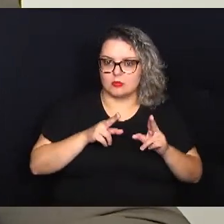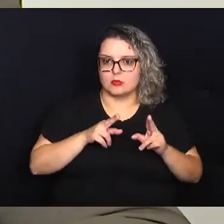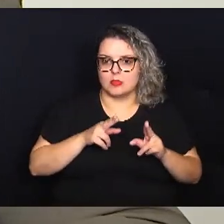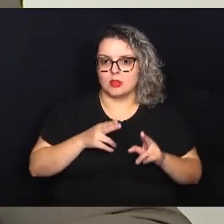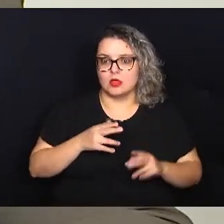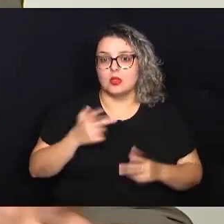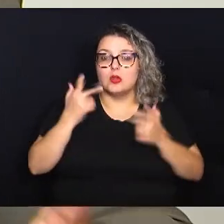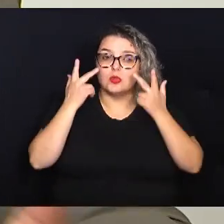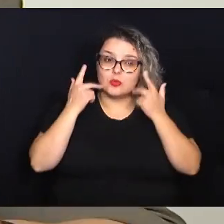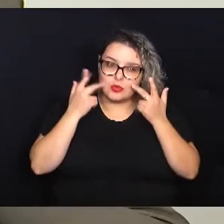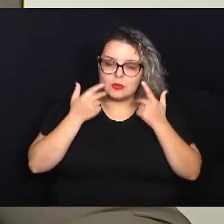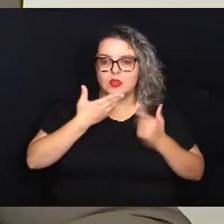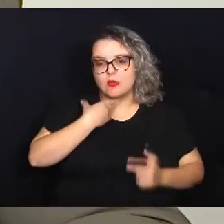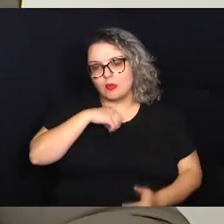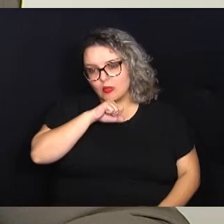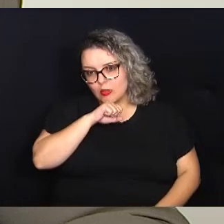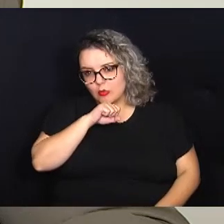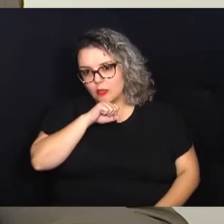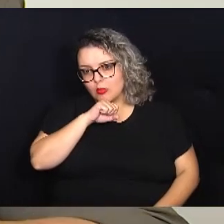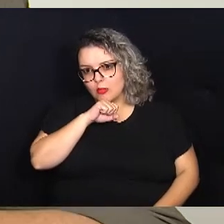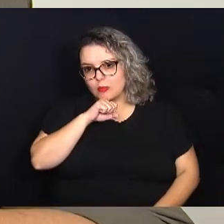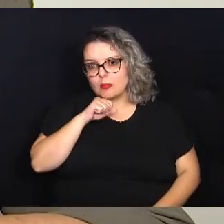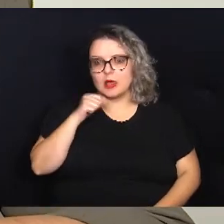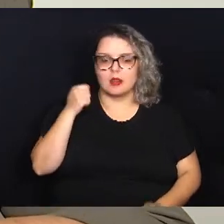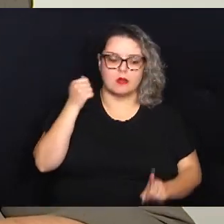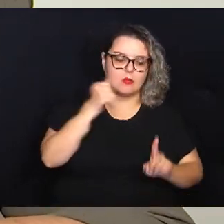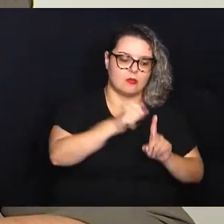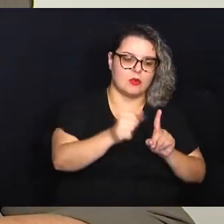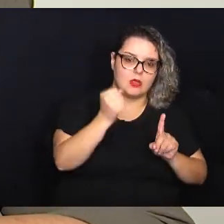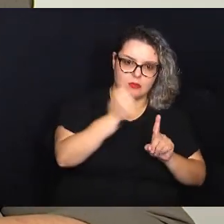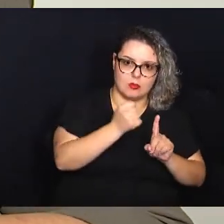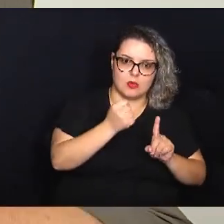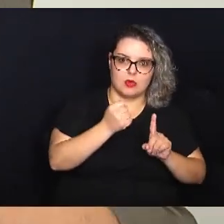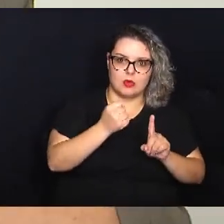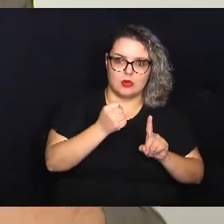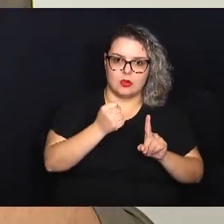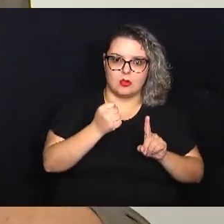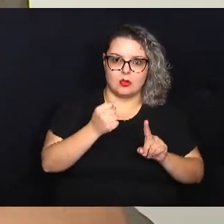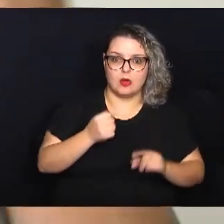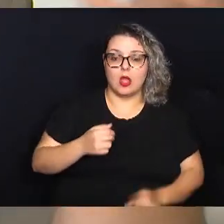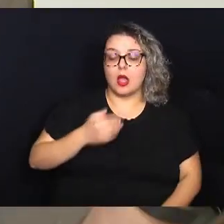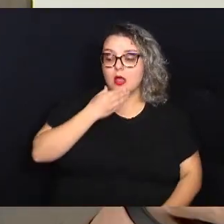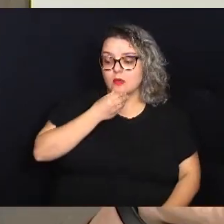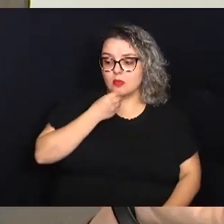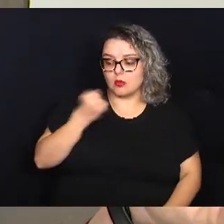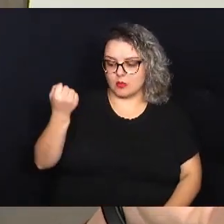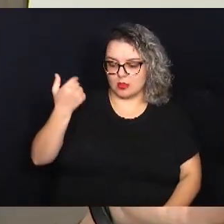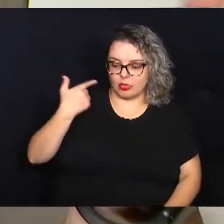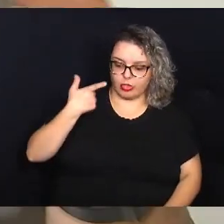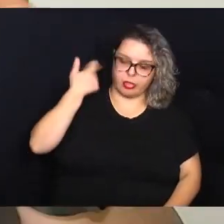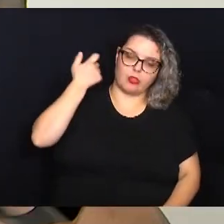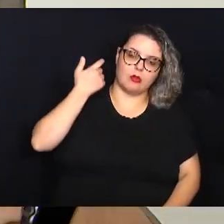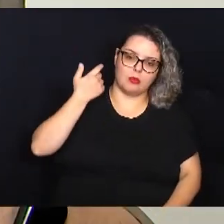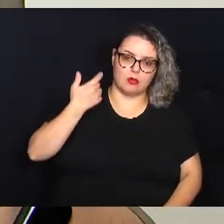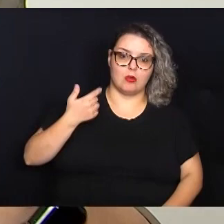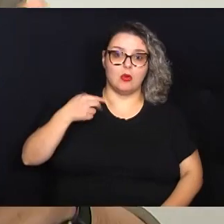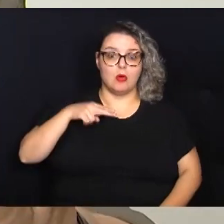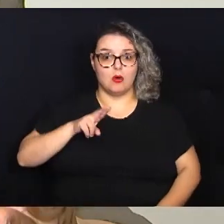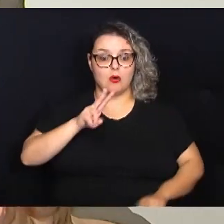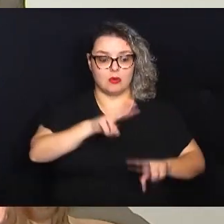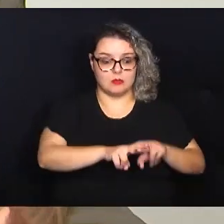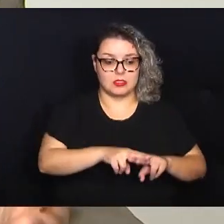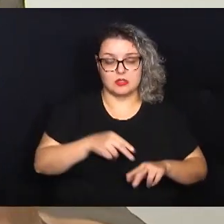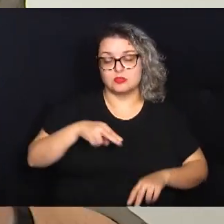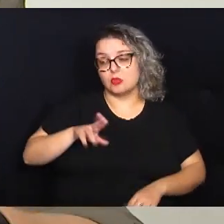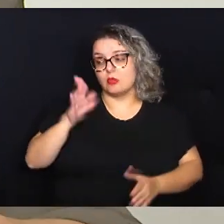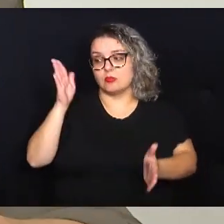mesma hora, normalmente é o pai que mata a mãe, ou ele se mata, ou ele vai preso, ou ele foge. Então, a criança ou